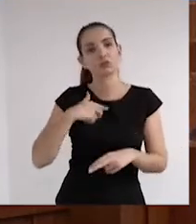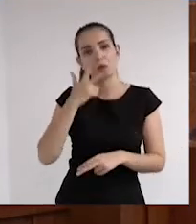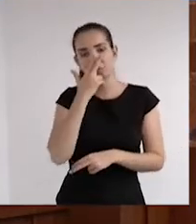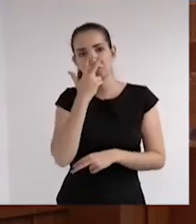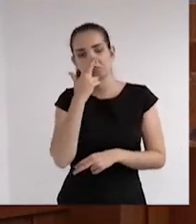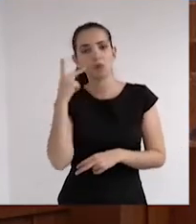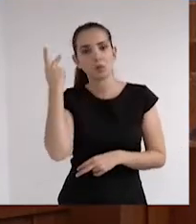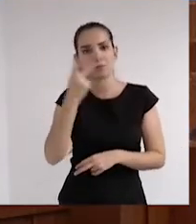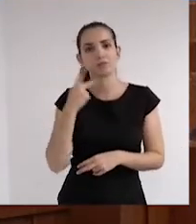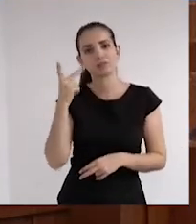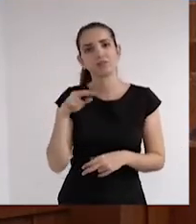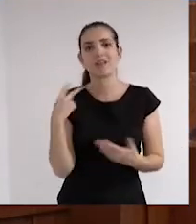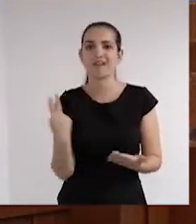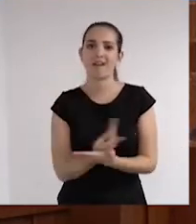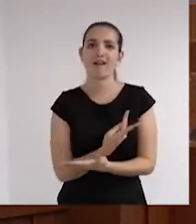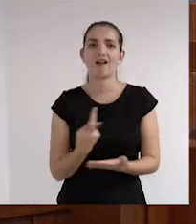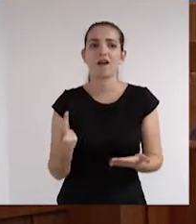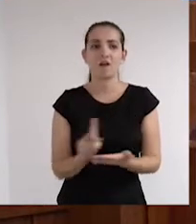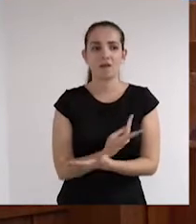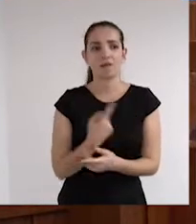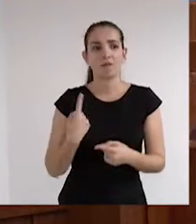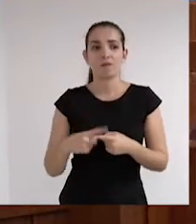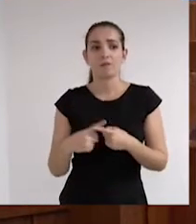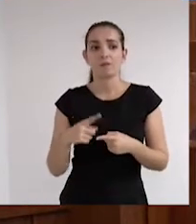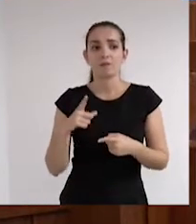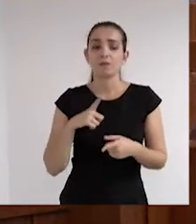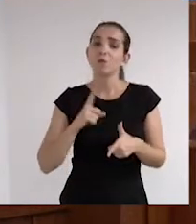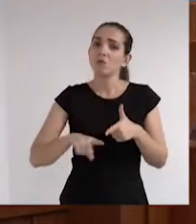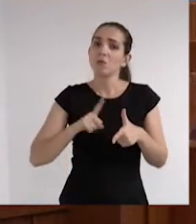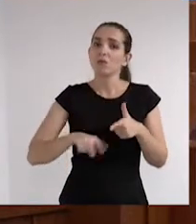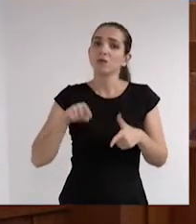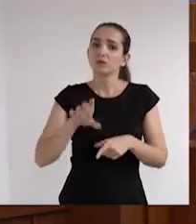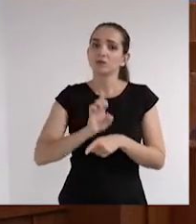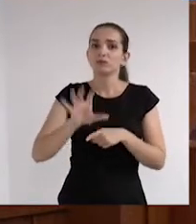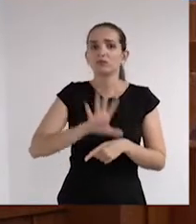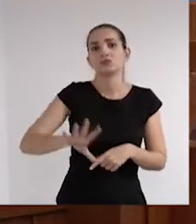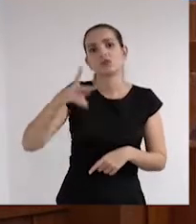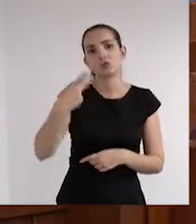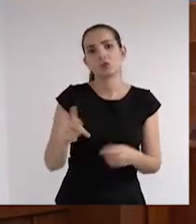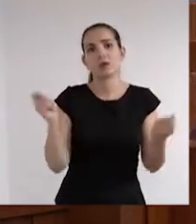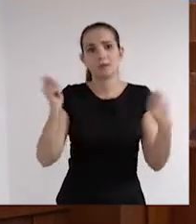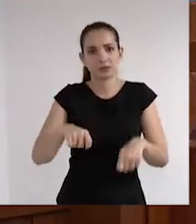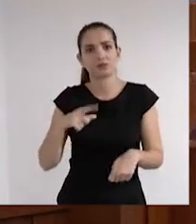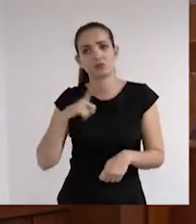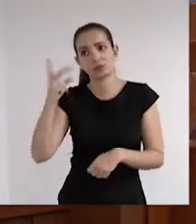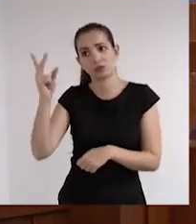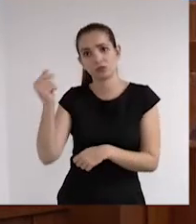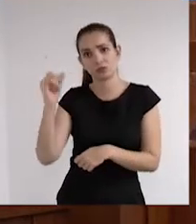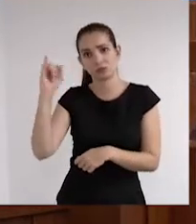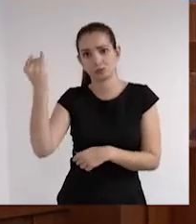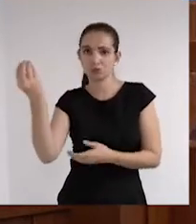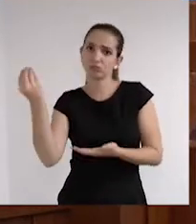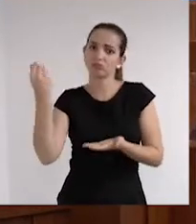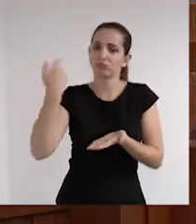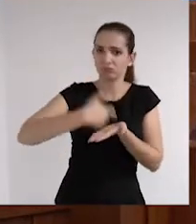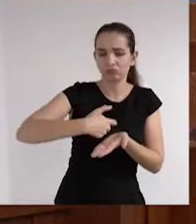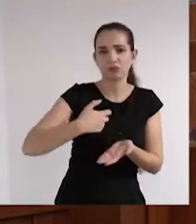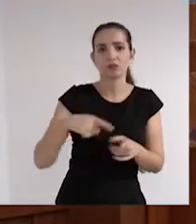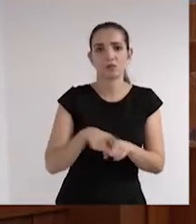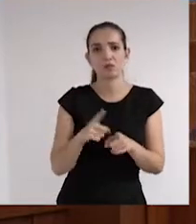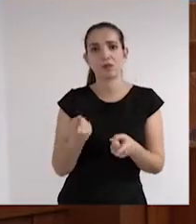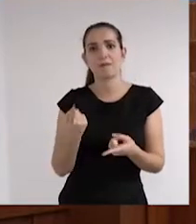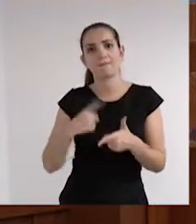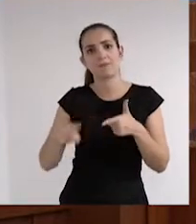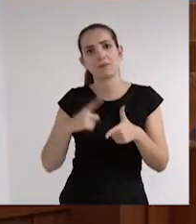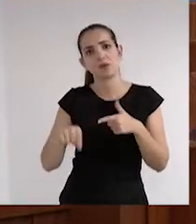um tanto quanto equivocado, e isso pode estar comprometendo o nosso Estado na sua capacidade de arrecadação, pode estar comprometendo o nosso Estado